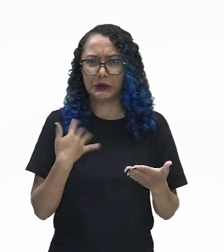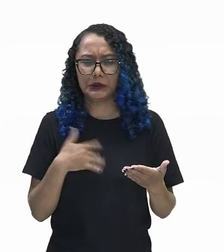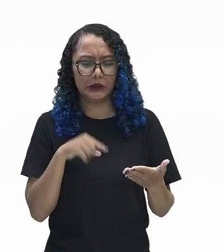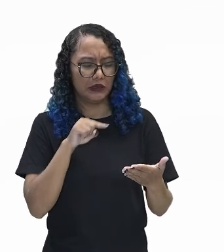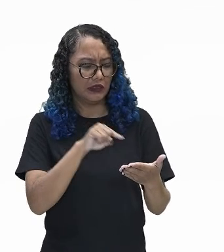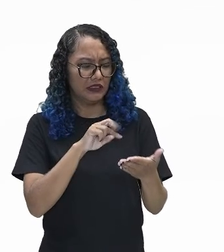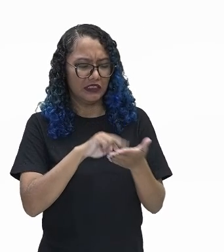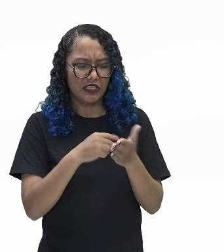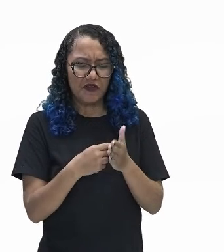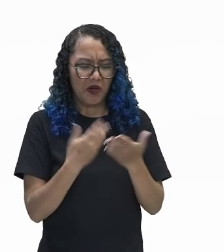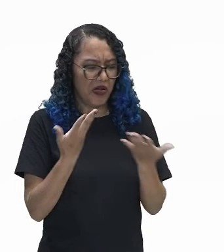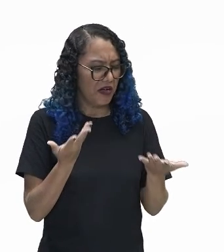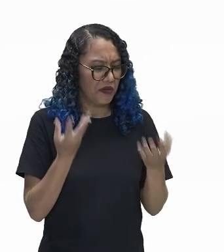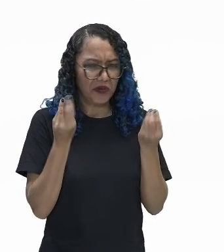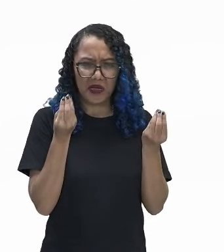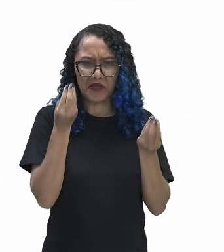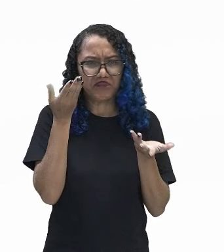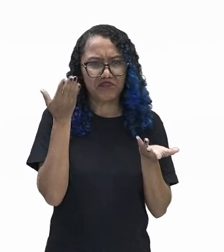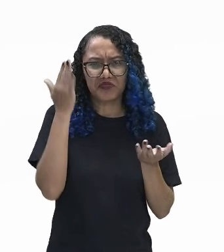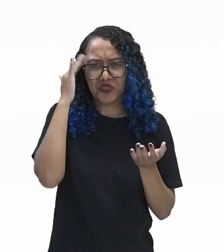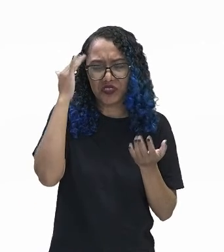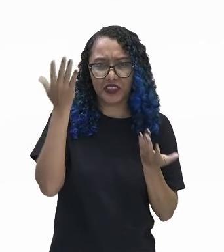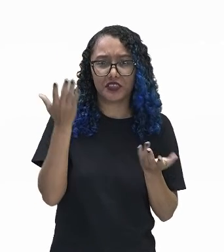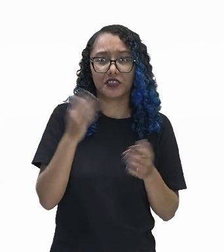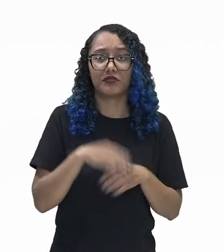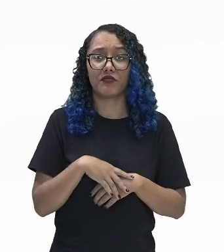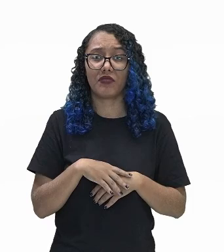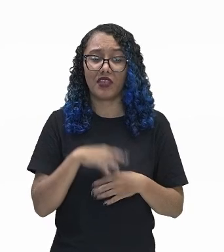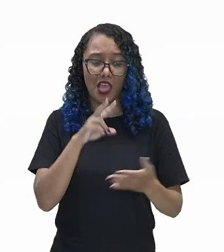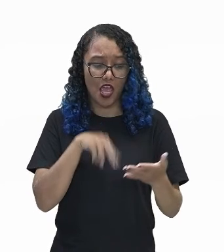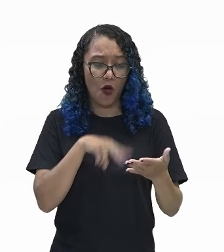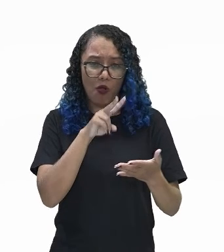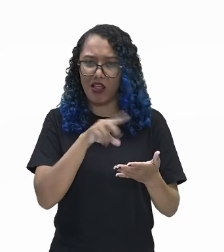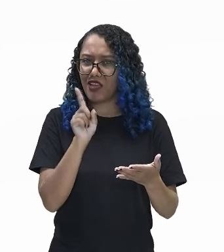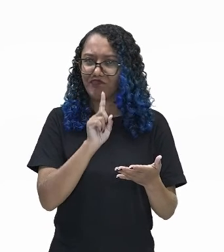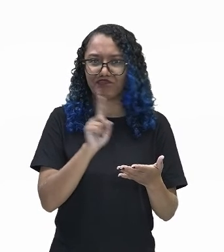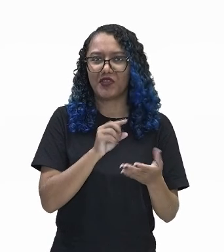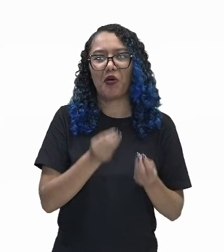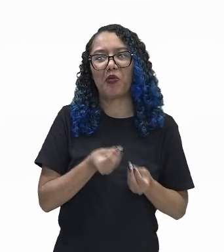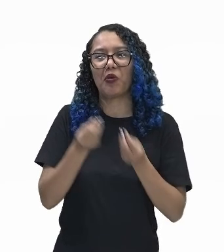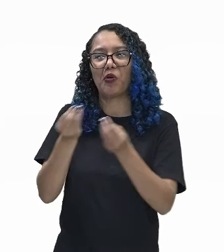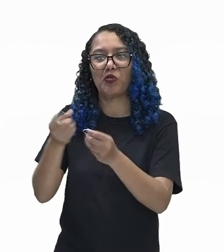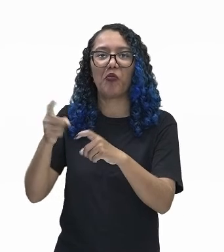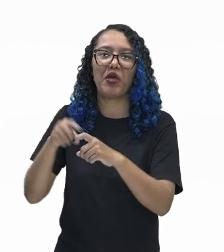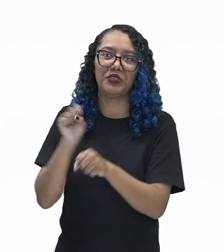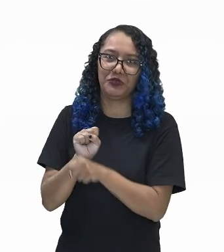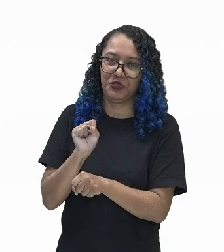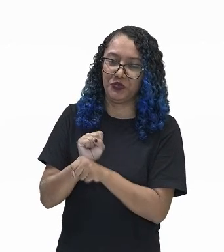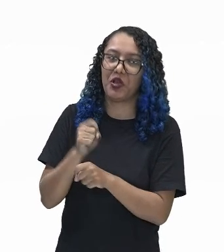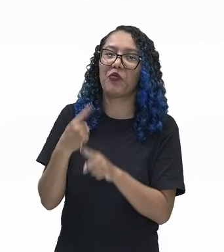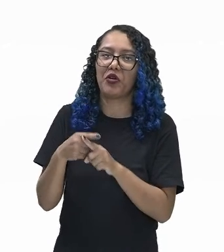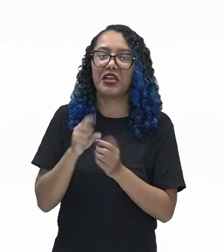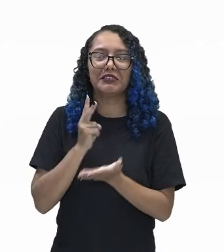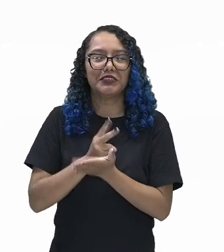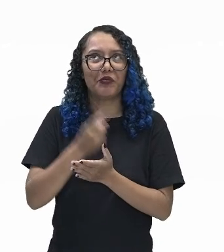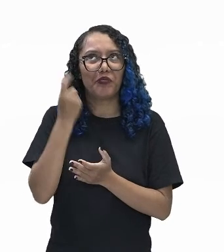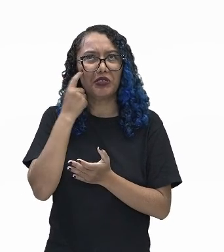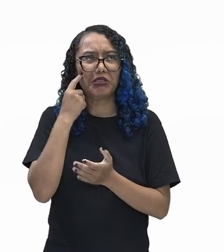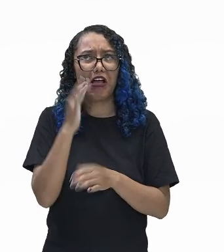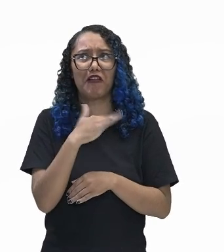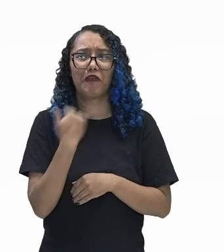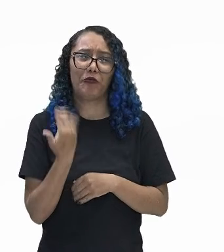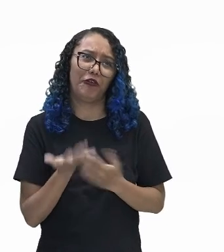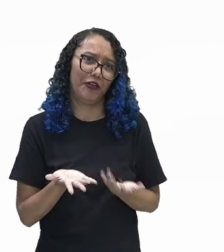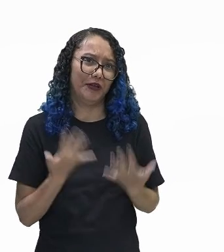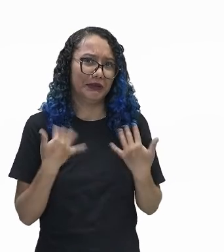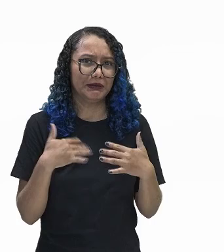Né? Eu posso dizer que eu já não abro mais os meus exames, eu espero mesmo o médico ler, porque eu sempre acho que eu estou morrendo. Então, vejam